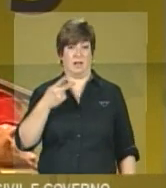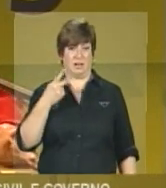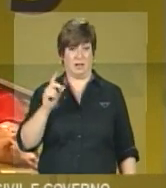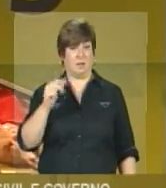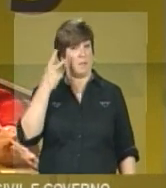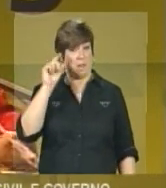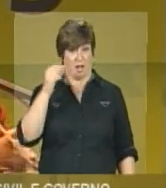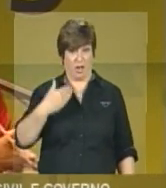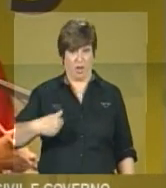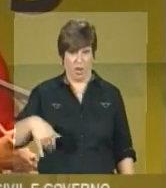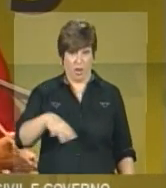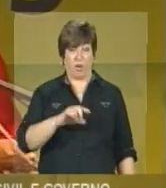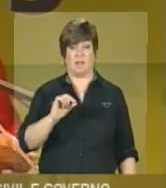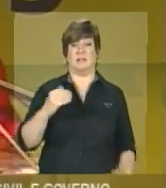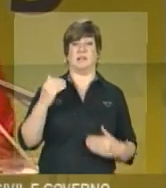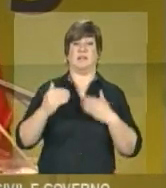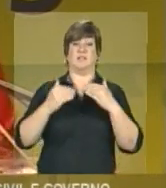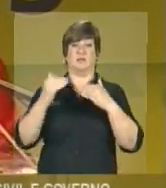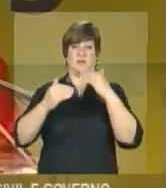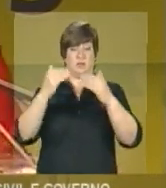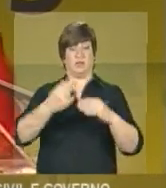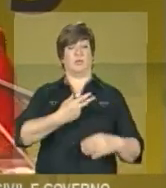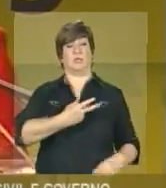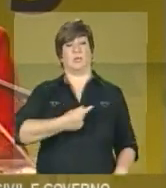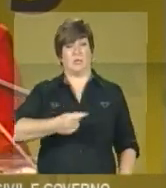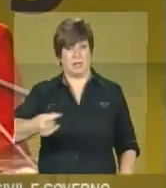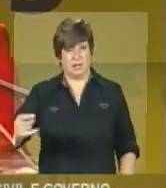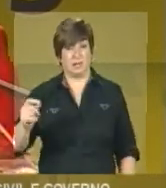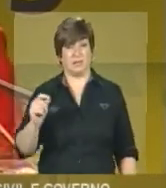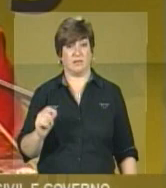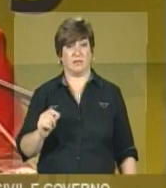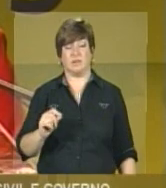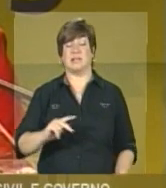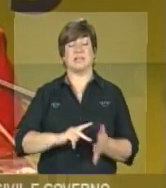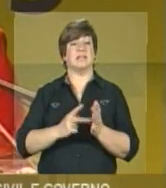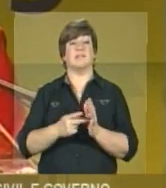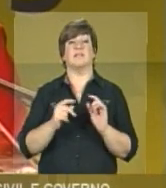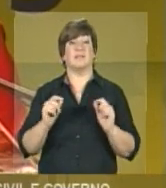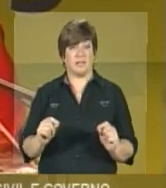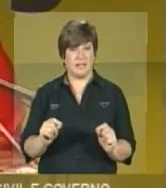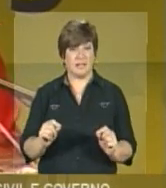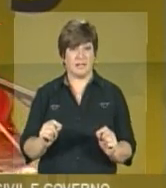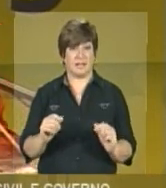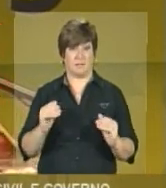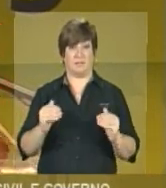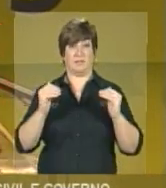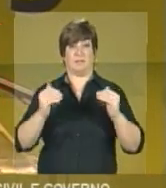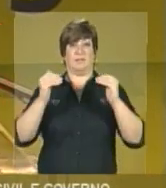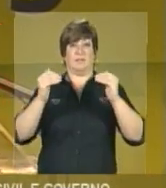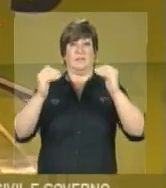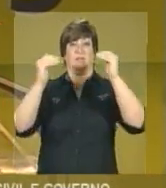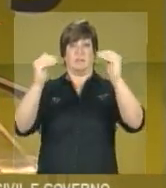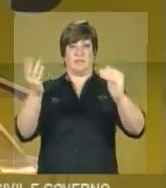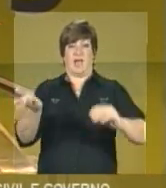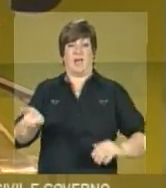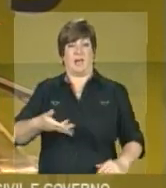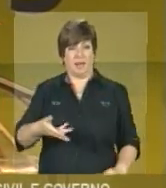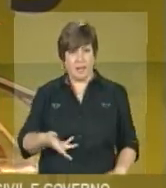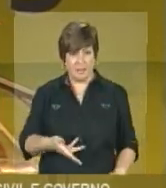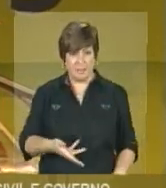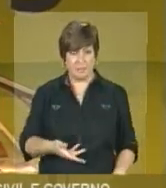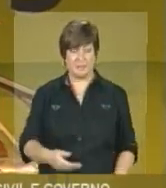Para nós, desenvolvimento sustentável significa crescimento